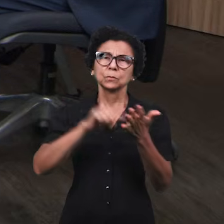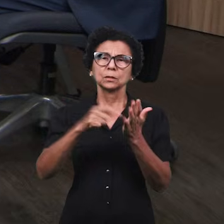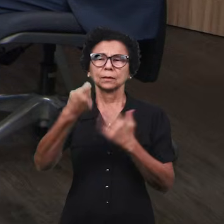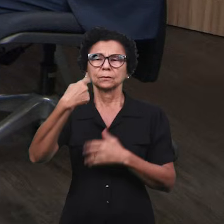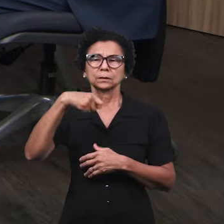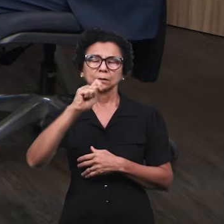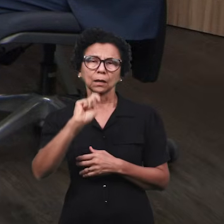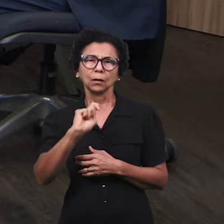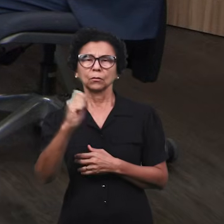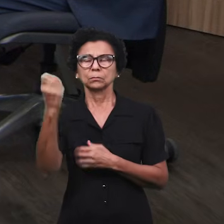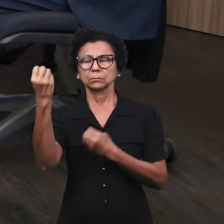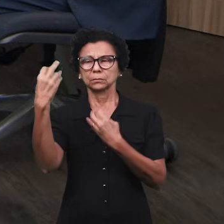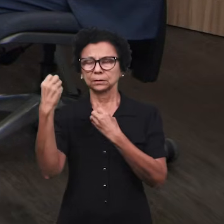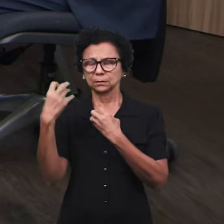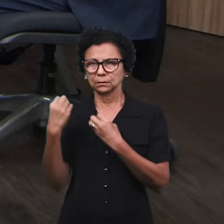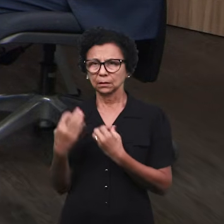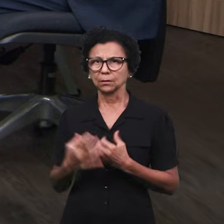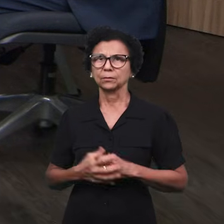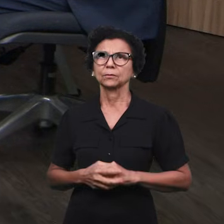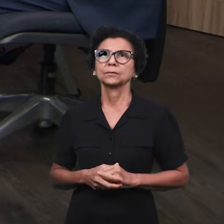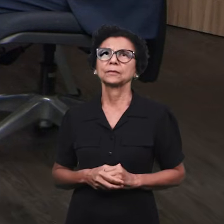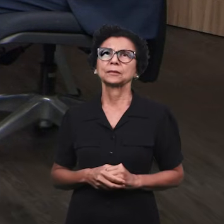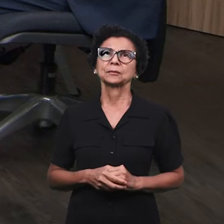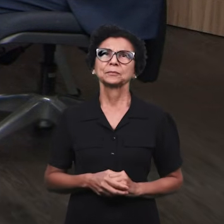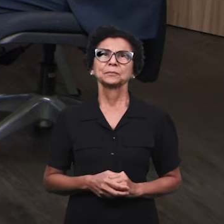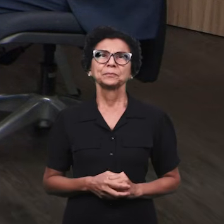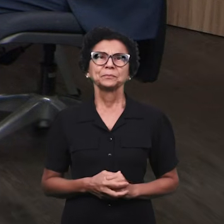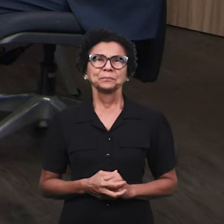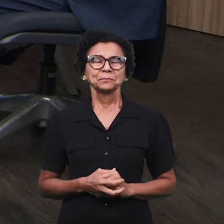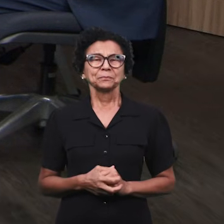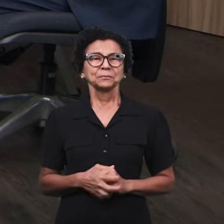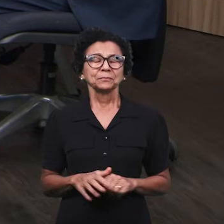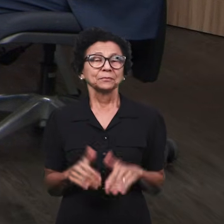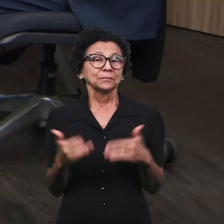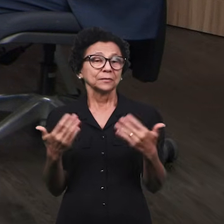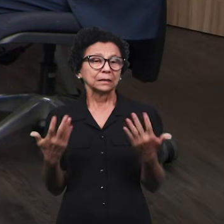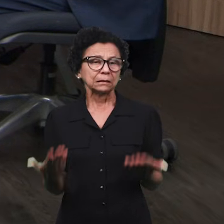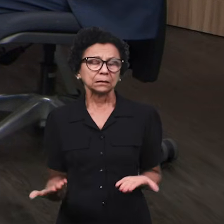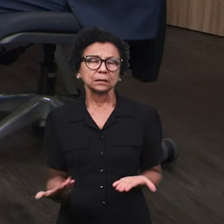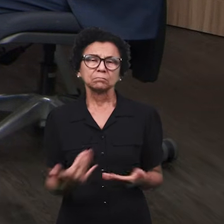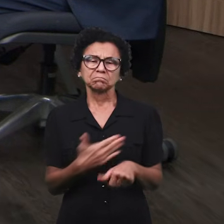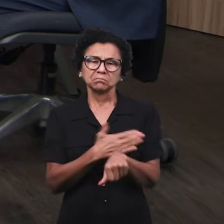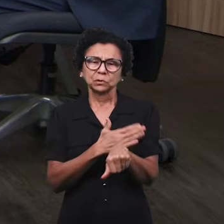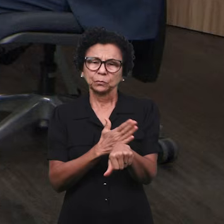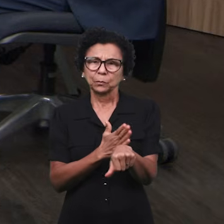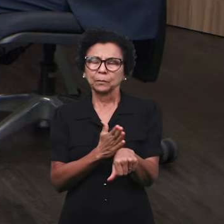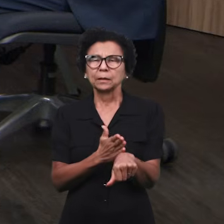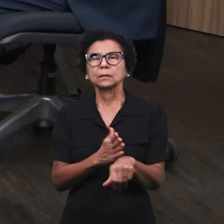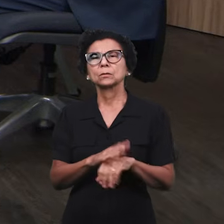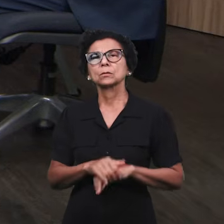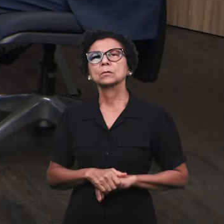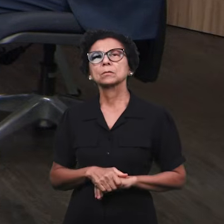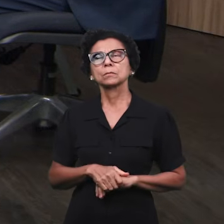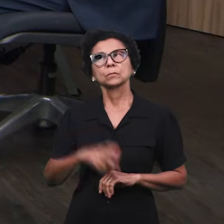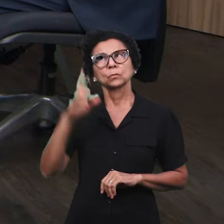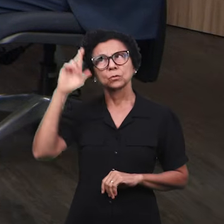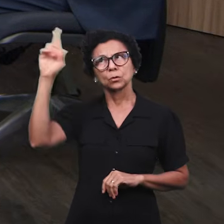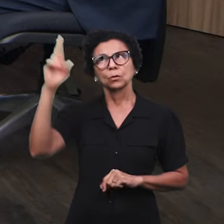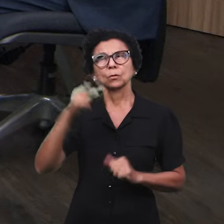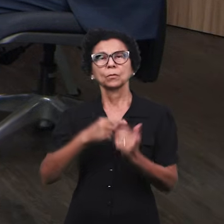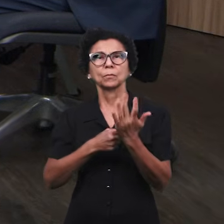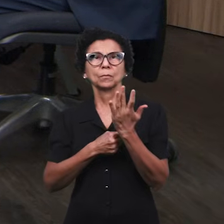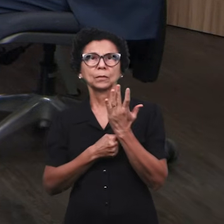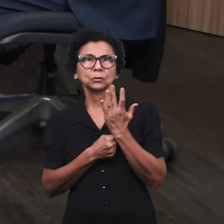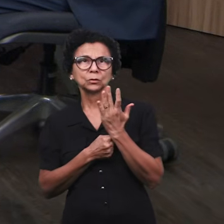aí coincidia com o que o Senhor já tinha me Mesmo. ensinado. Então, em muitos momentos, o Senhor, em muitos momentos, eu parecendo